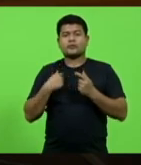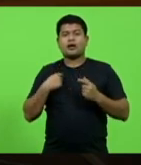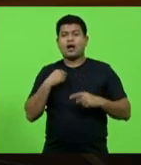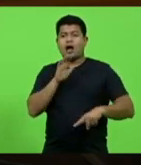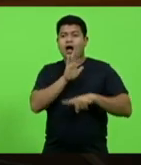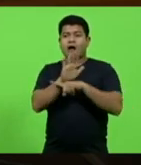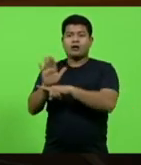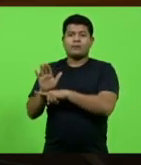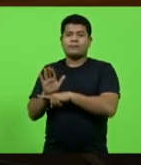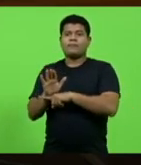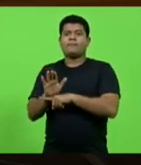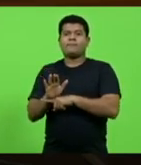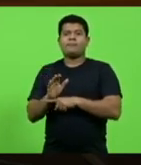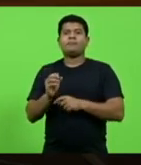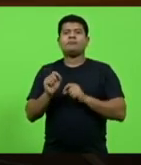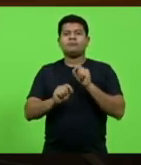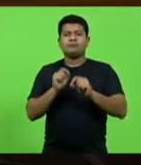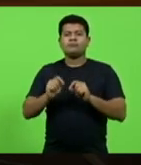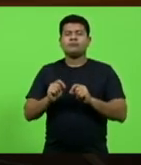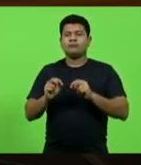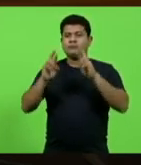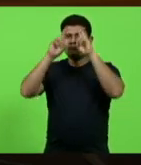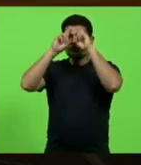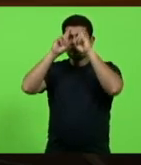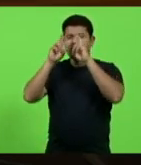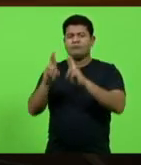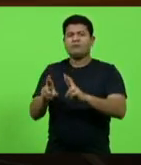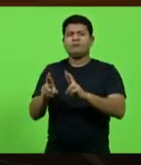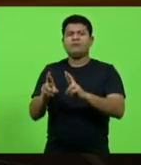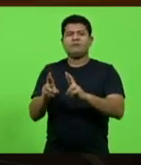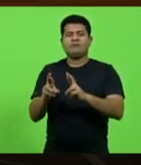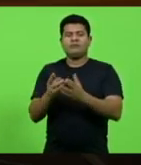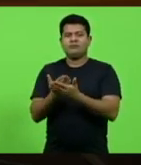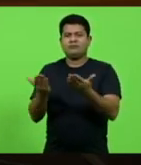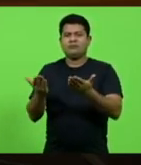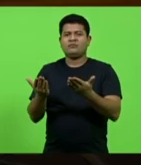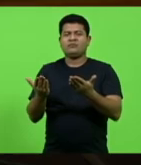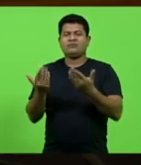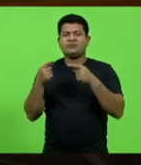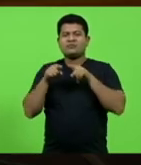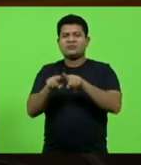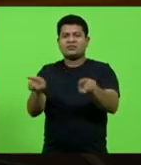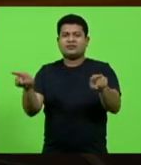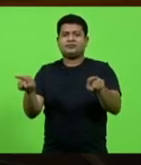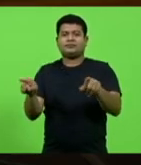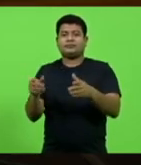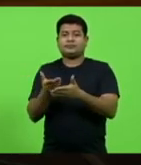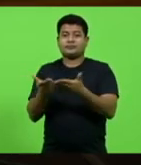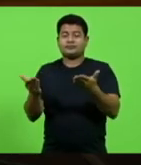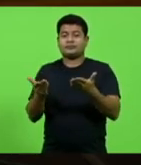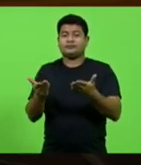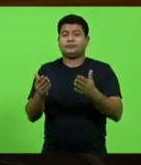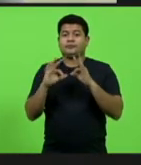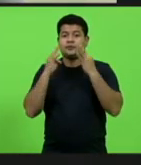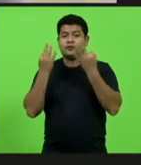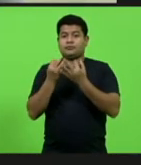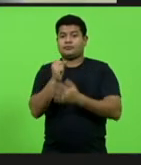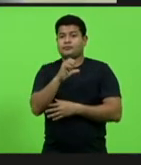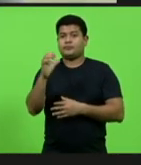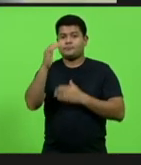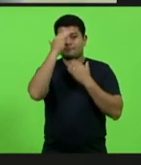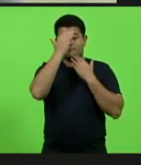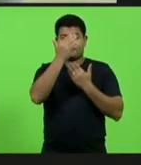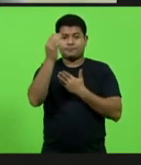não perseguição e de respeito à diversidade e à pluralidade à família catarinense. Muito obrigado, deputada.